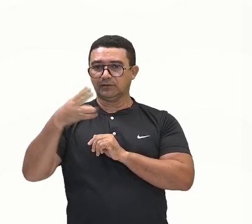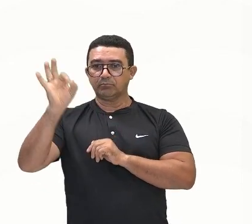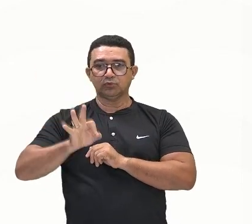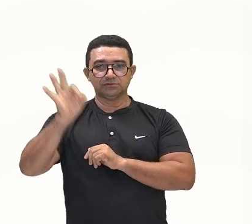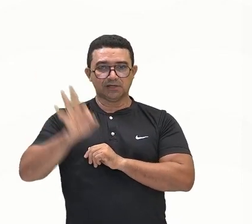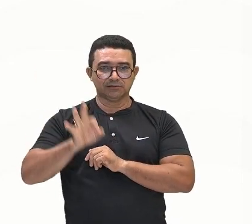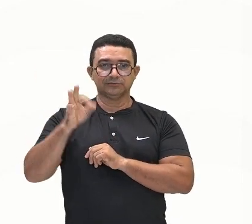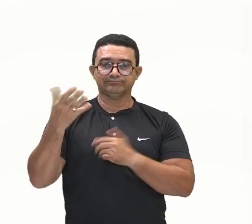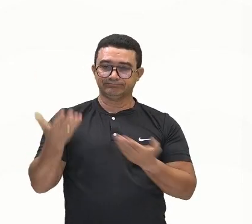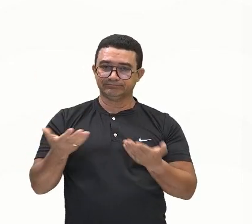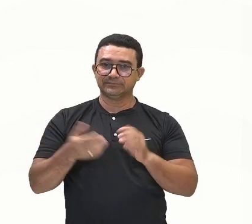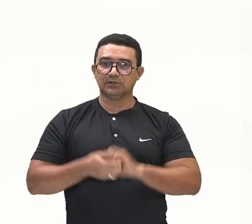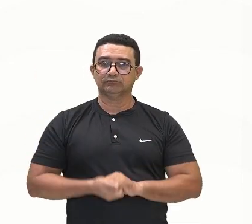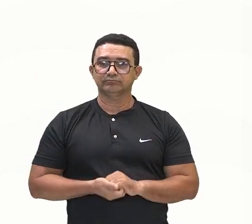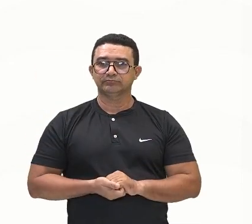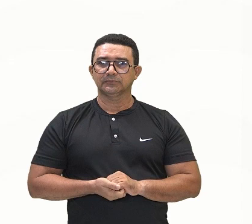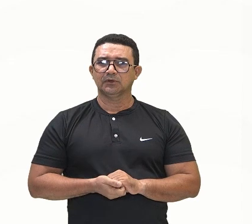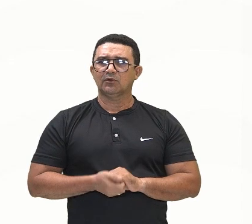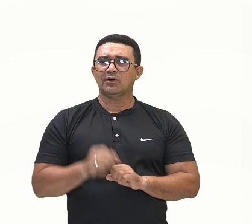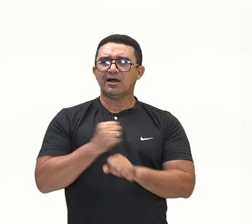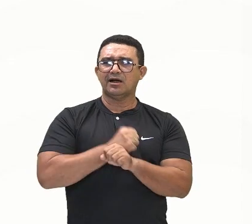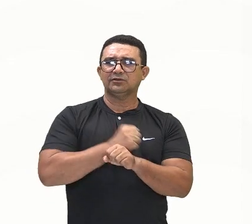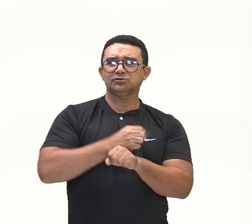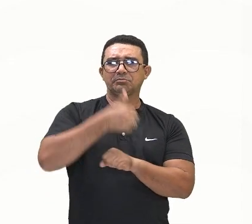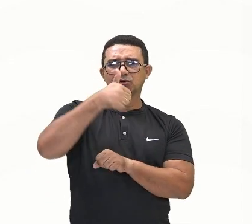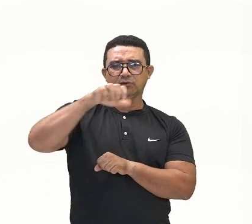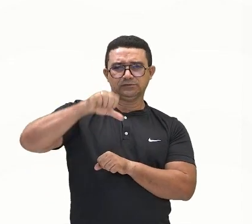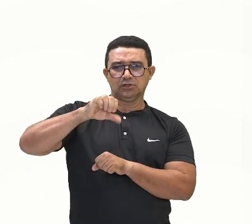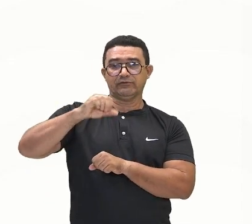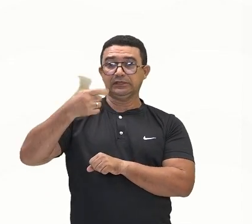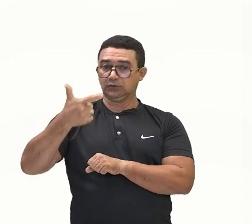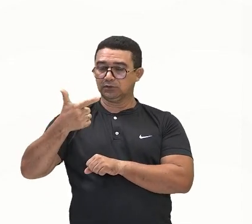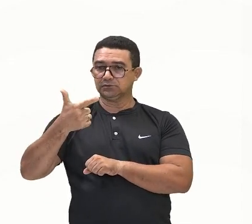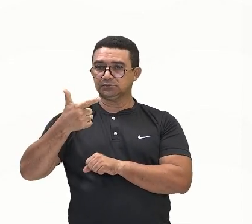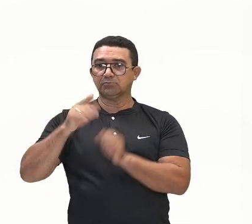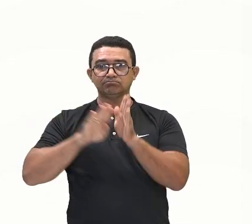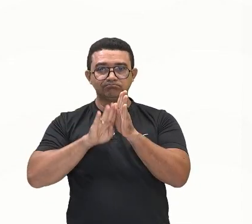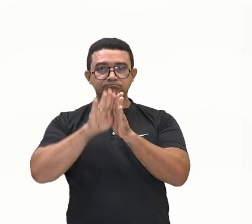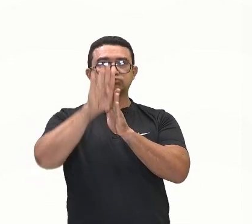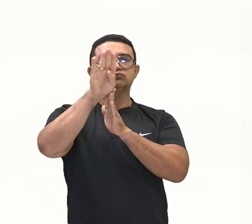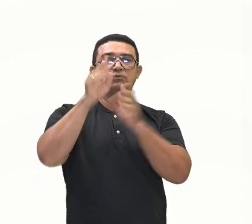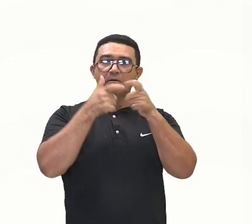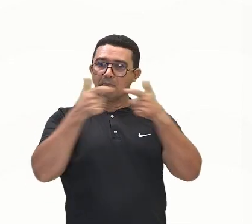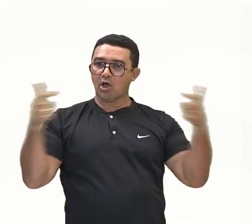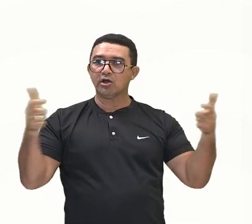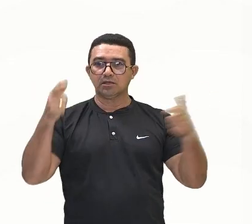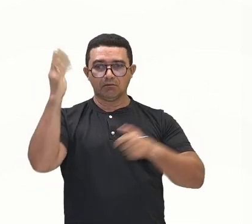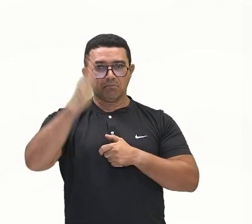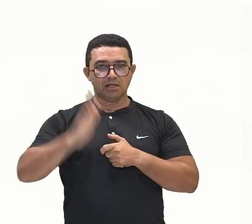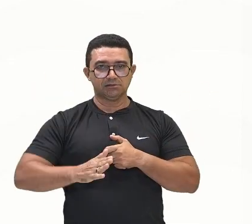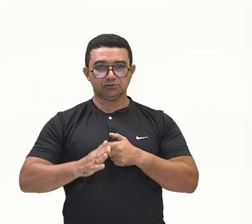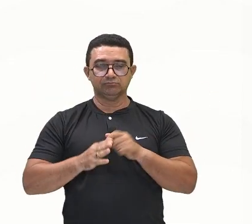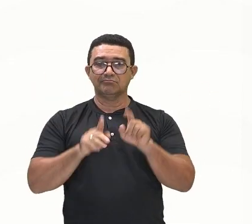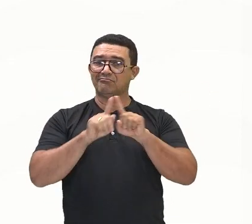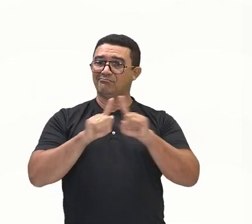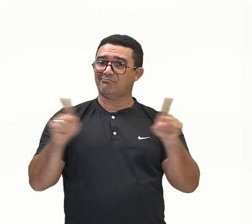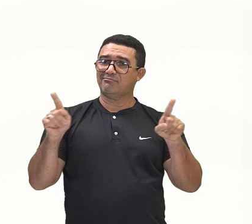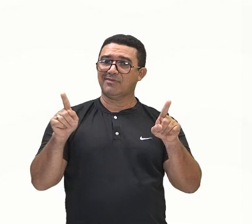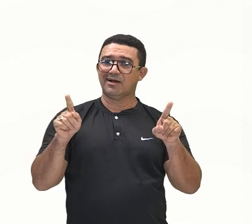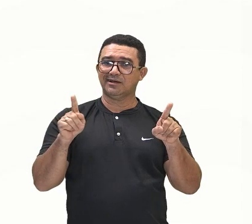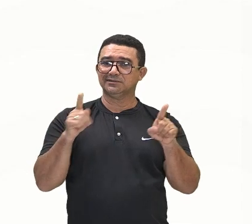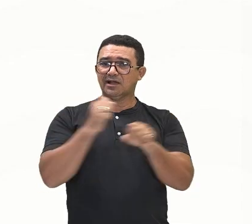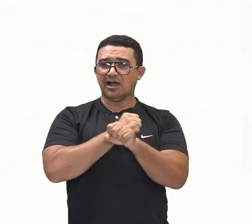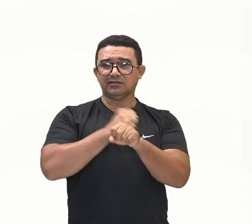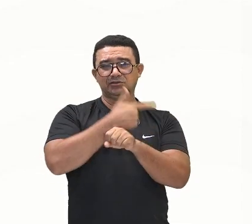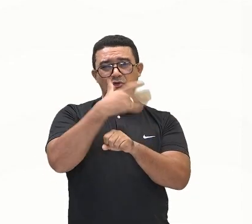43,03%. Então, em 92, a população branca era a maioria da população brasileira. Mas, no ano